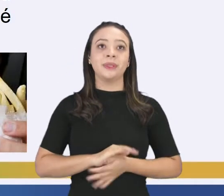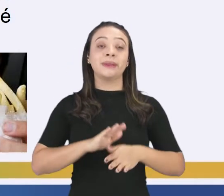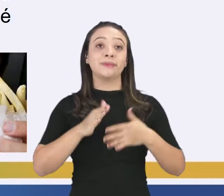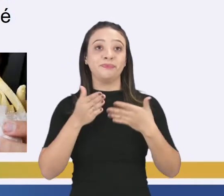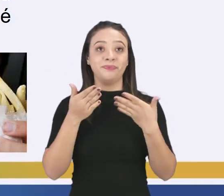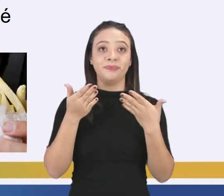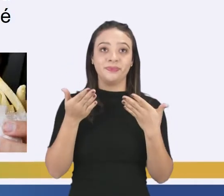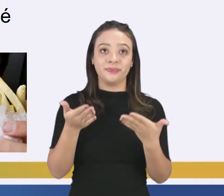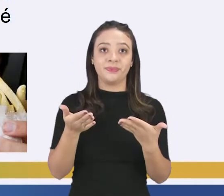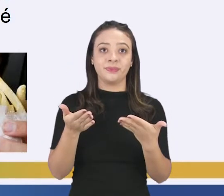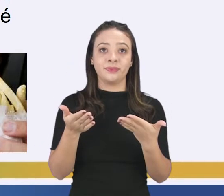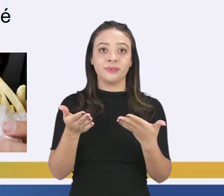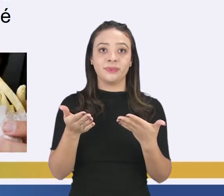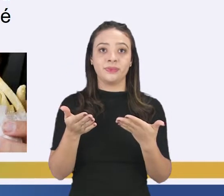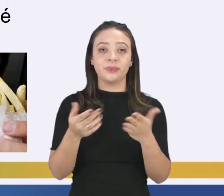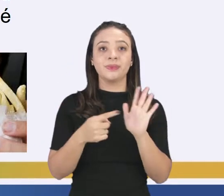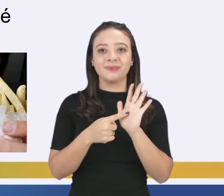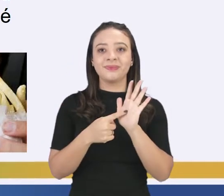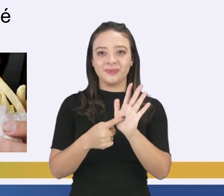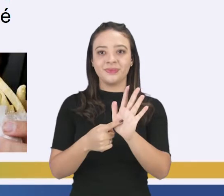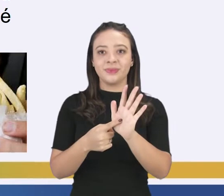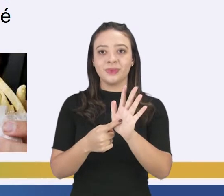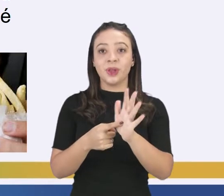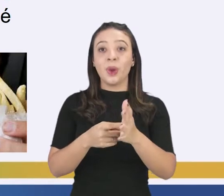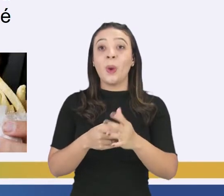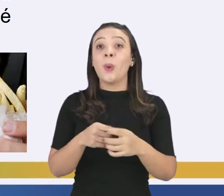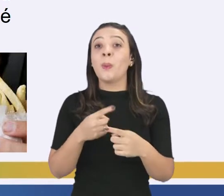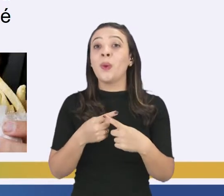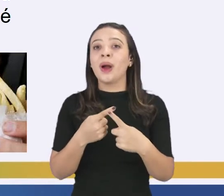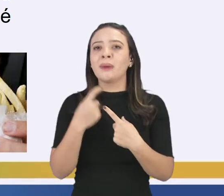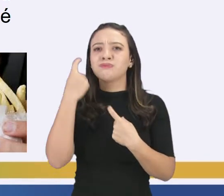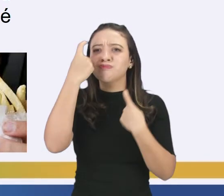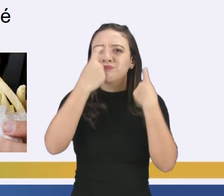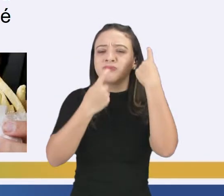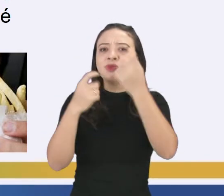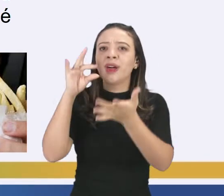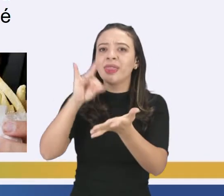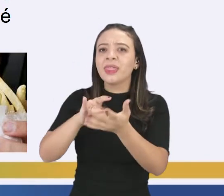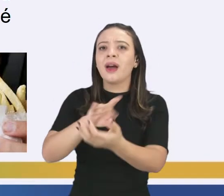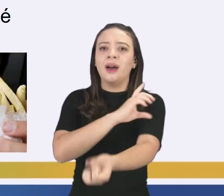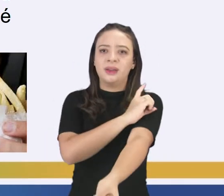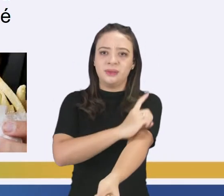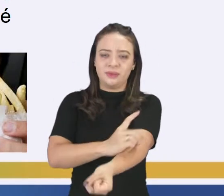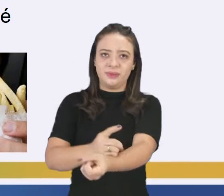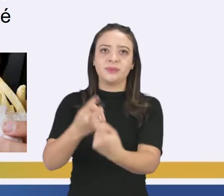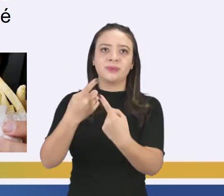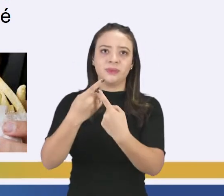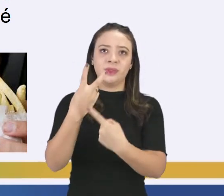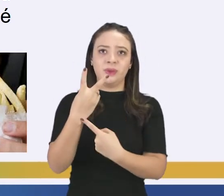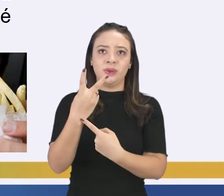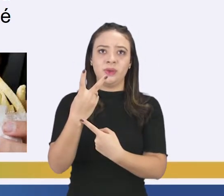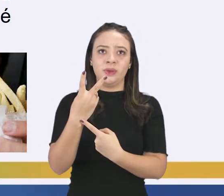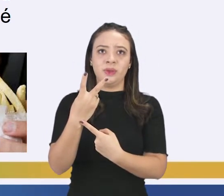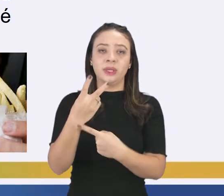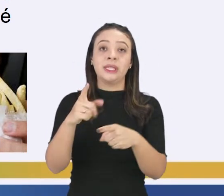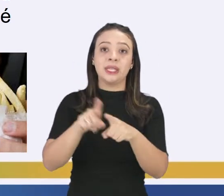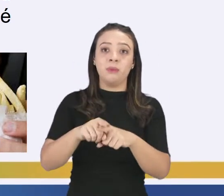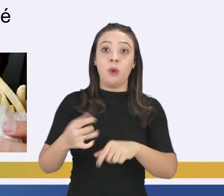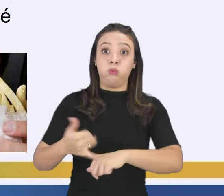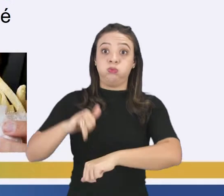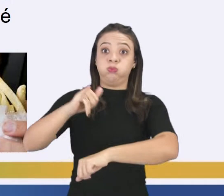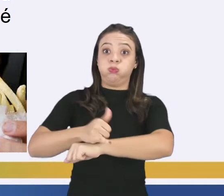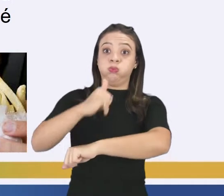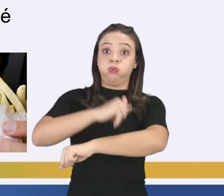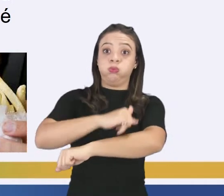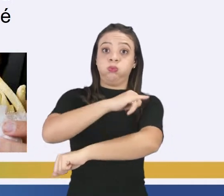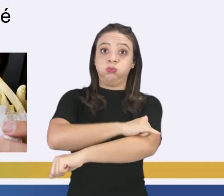Bem, trouxe uma matéria aqui que fala o quão preocupante é essa doença, né? A diabetes, a obesidade e o sedentarismo fazem